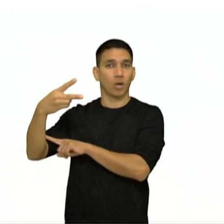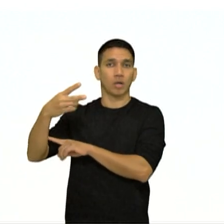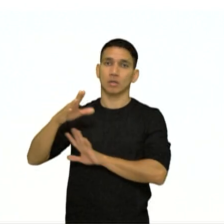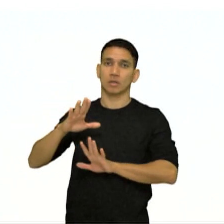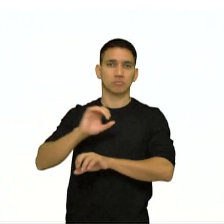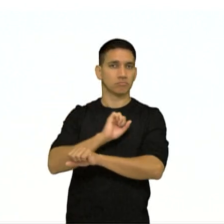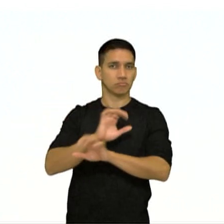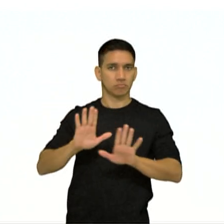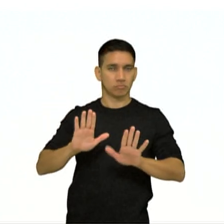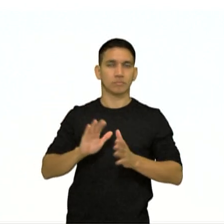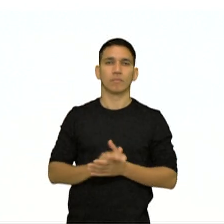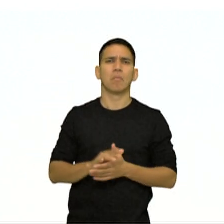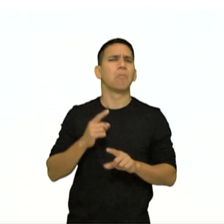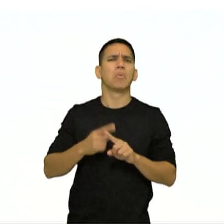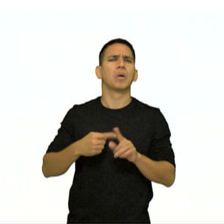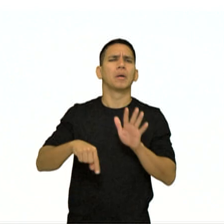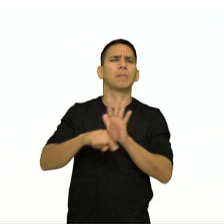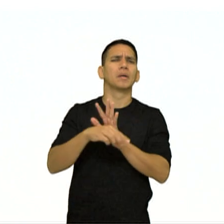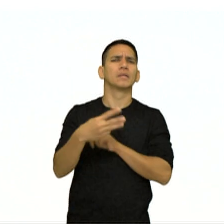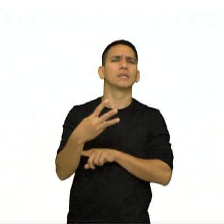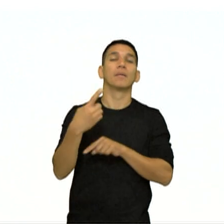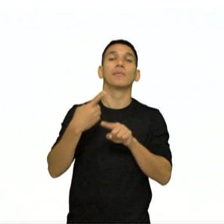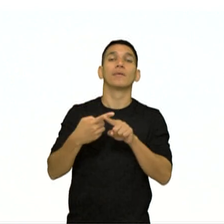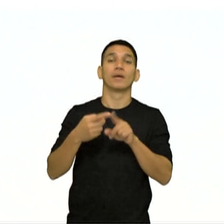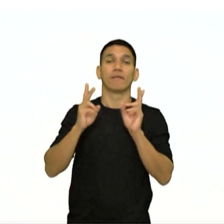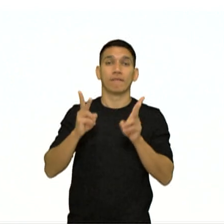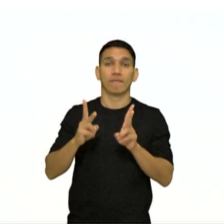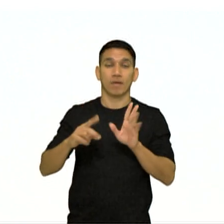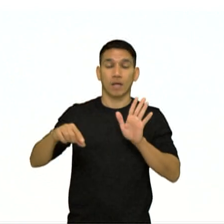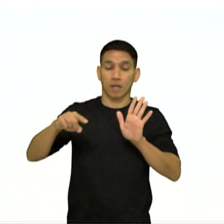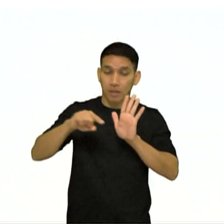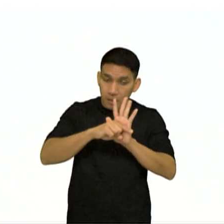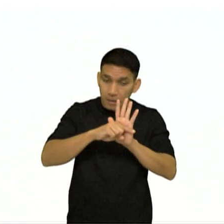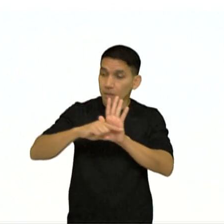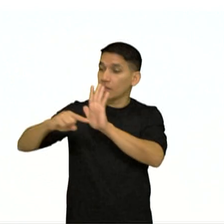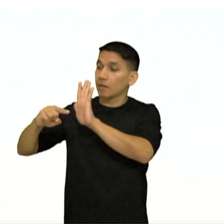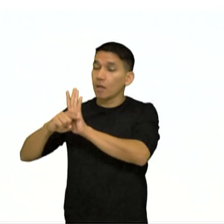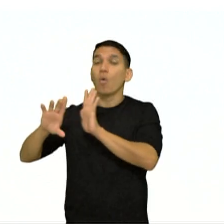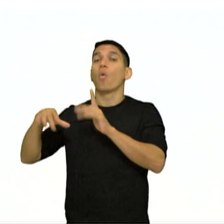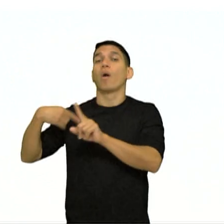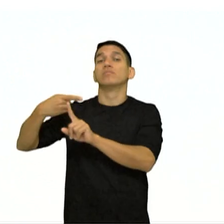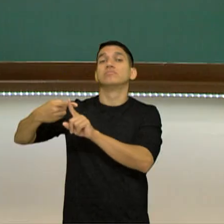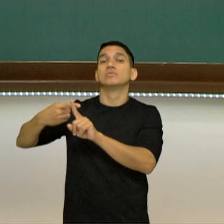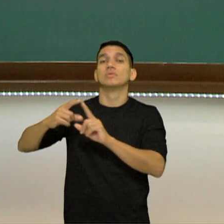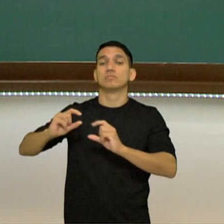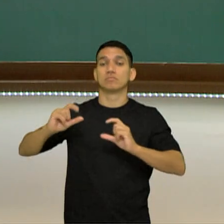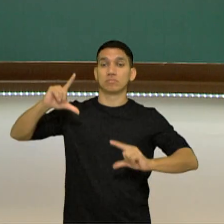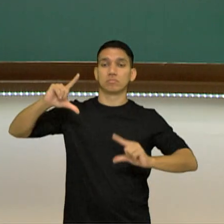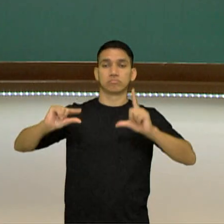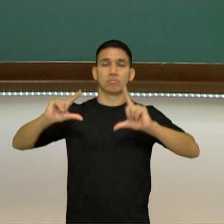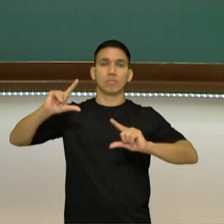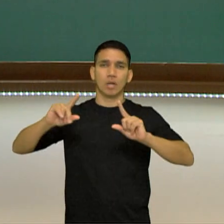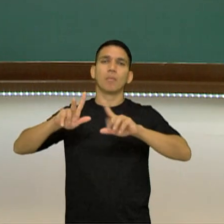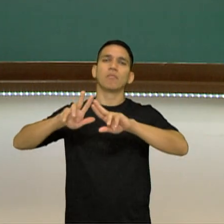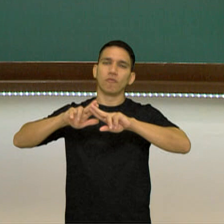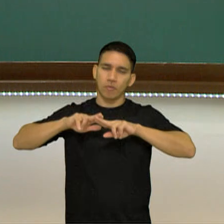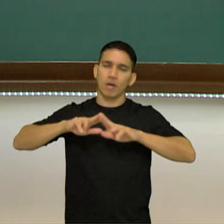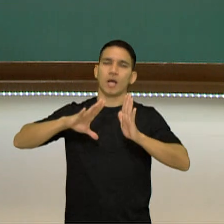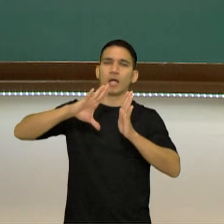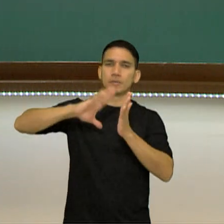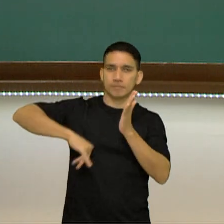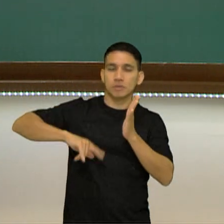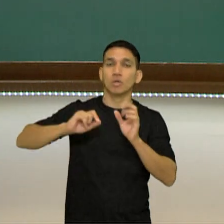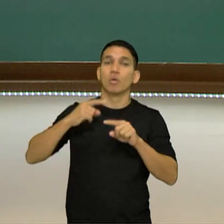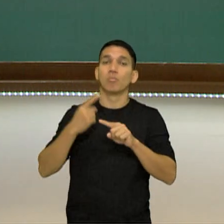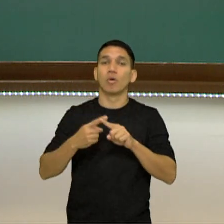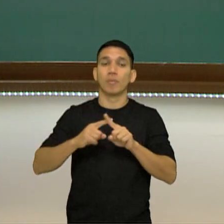por quê que é menos três porque você vai repetir o sinal do maior e você vai subtrair os dois números já que eles